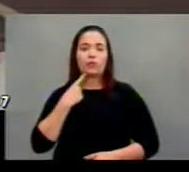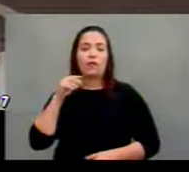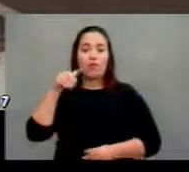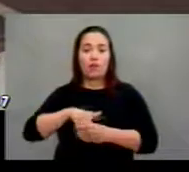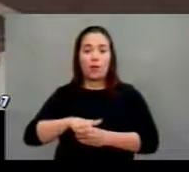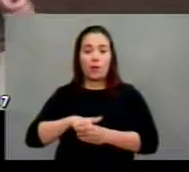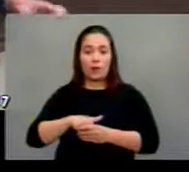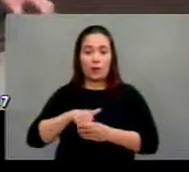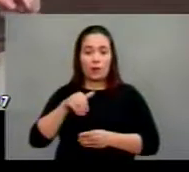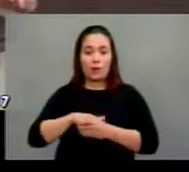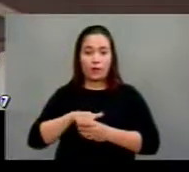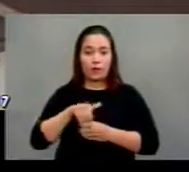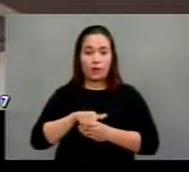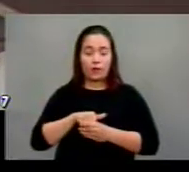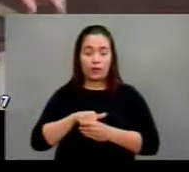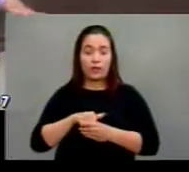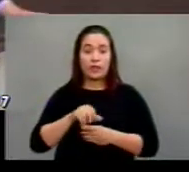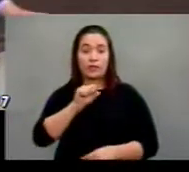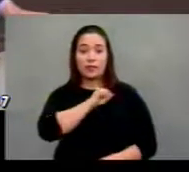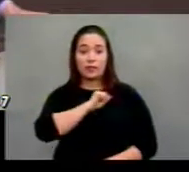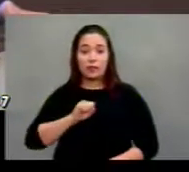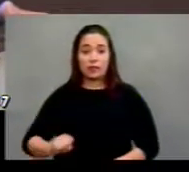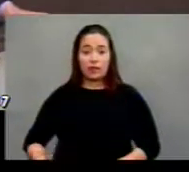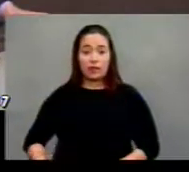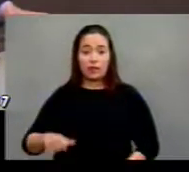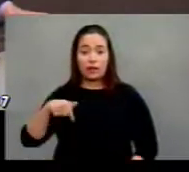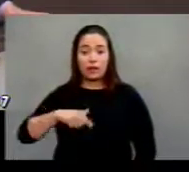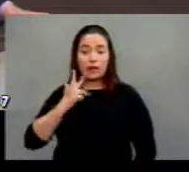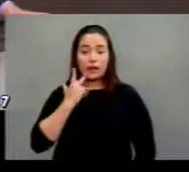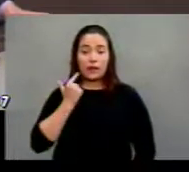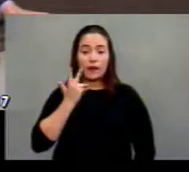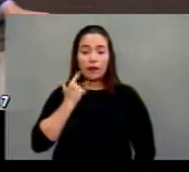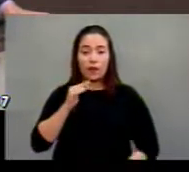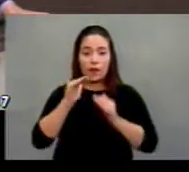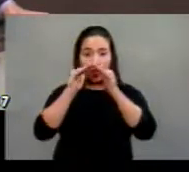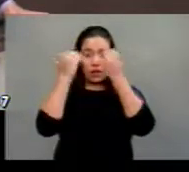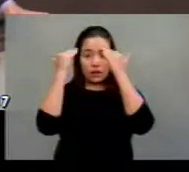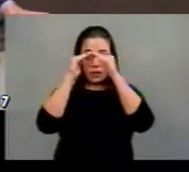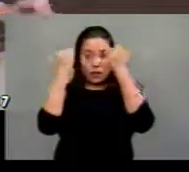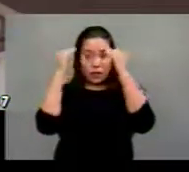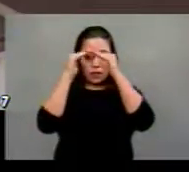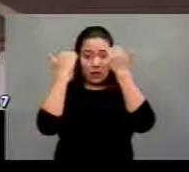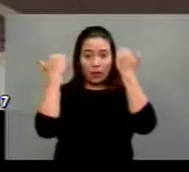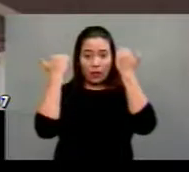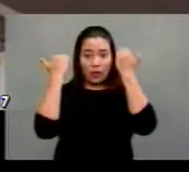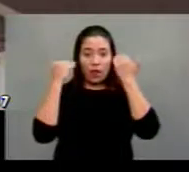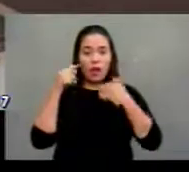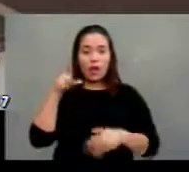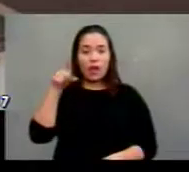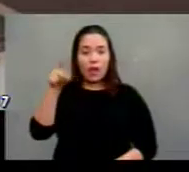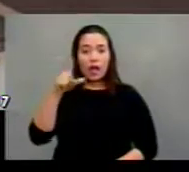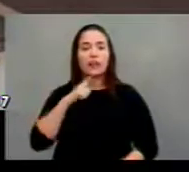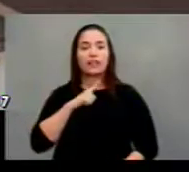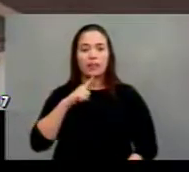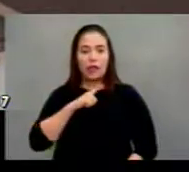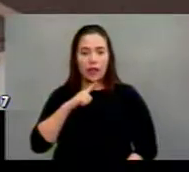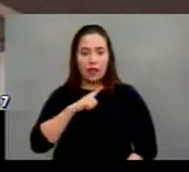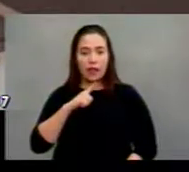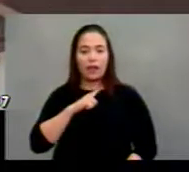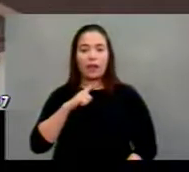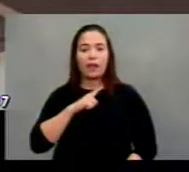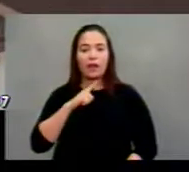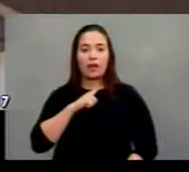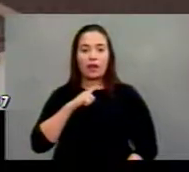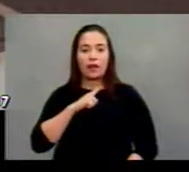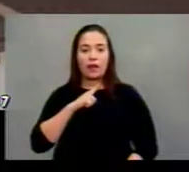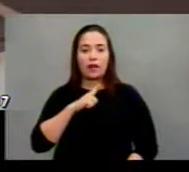trabalhista. Um Senado presidido por um senador cearense, senador Eunício Oliveira, comprometido